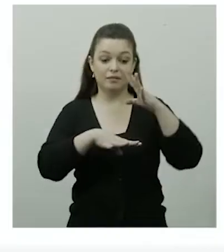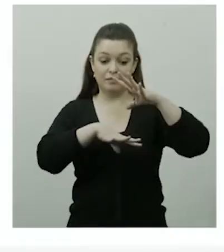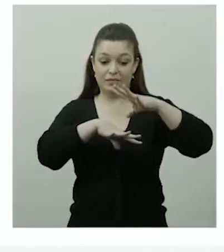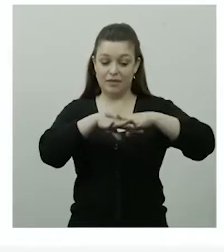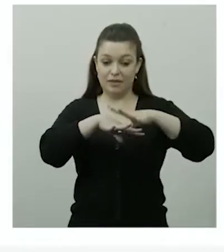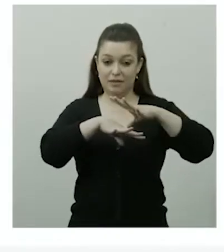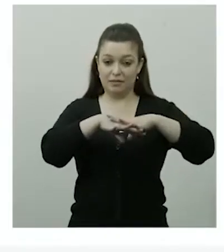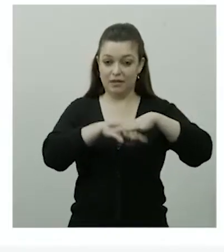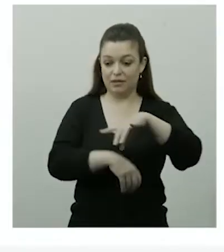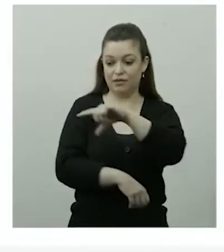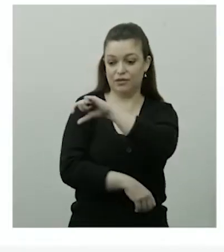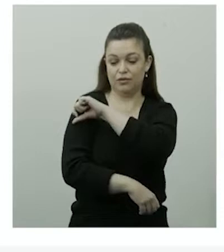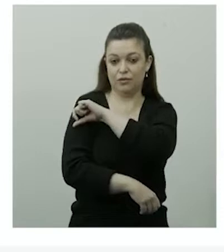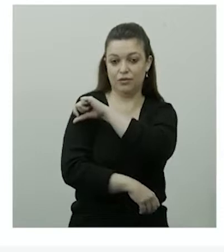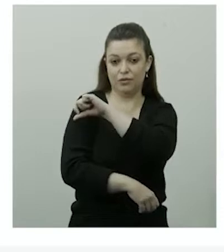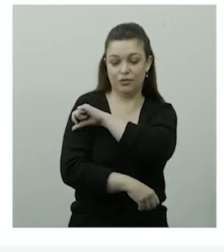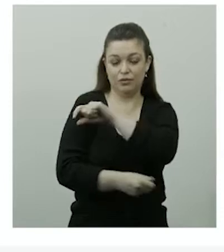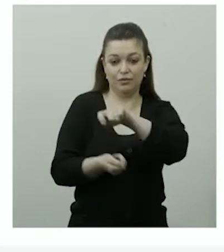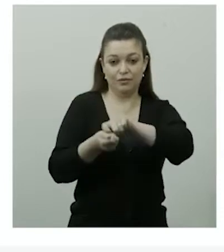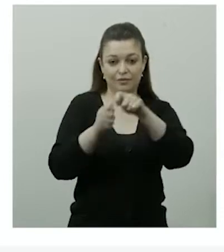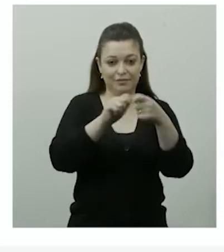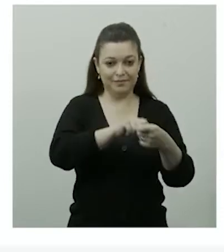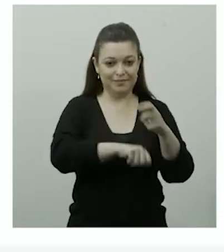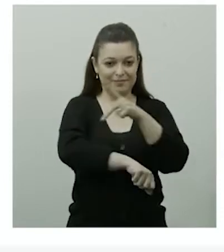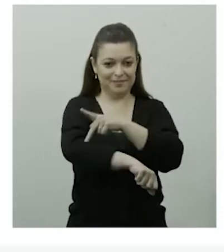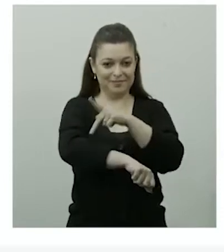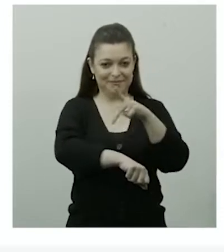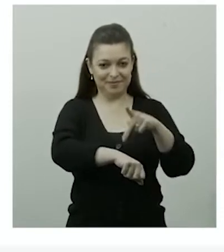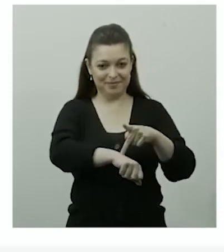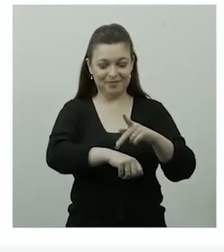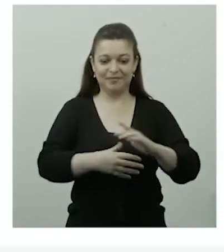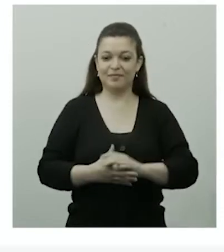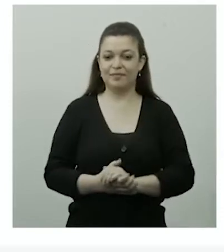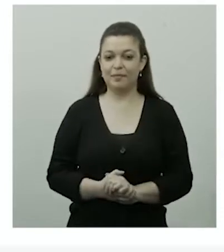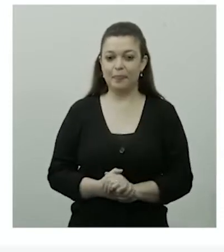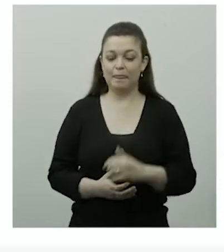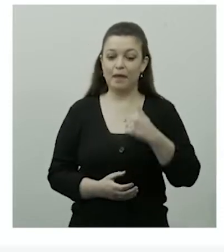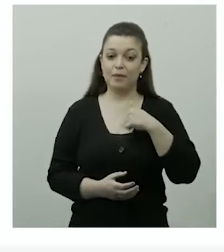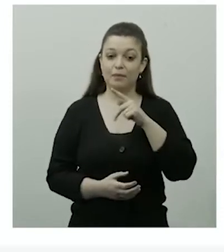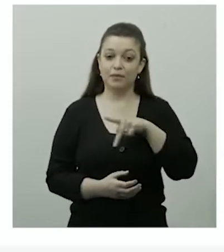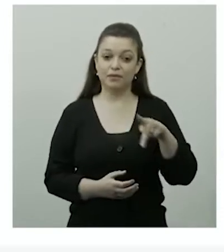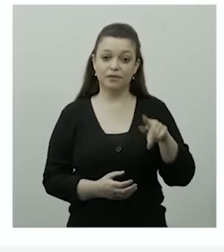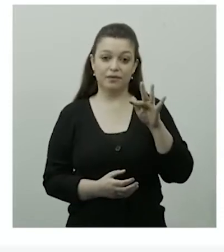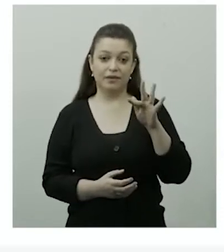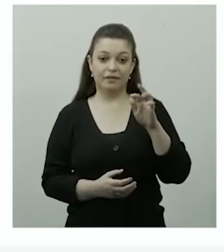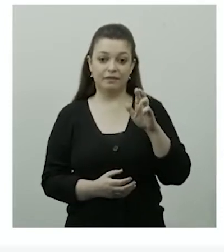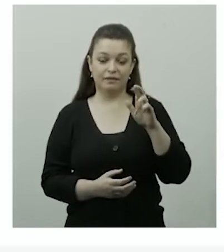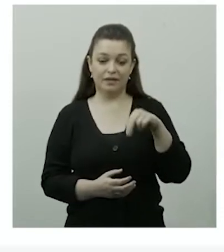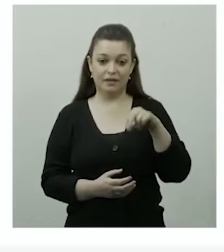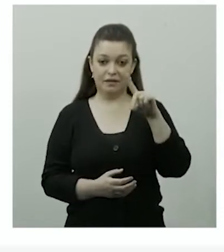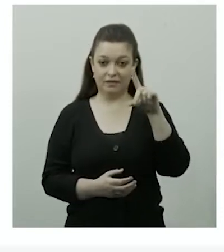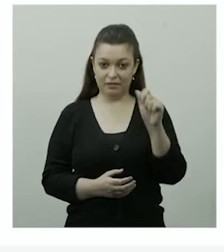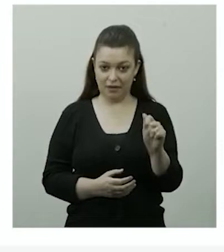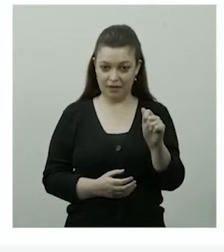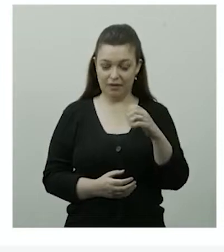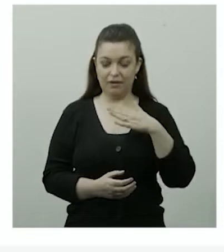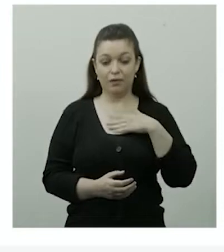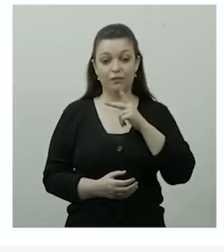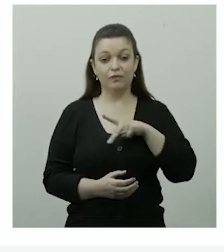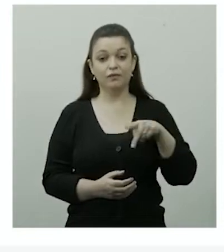do 9º ano, adequação pedagógica. Eu sou a professora Fernanda. E eu sou a professora